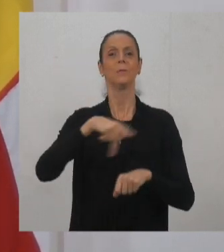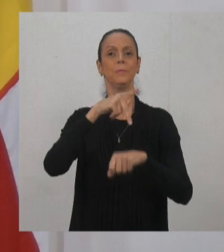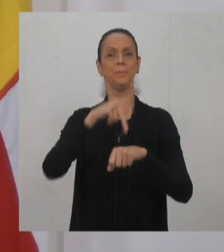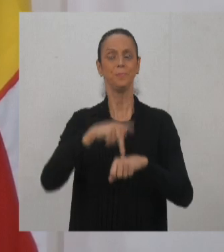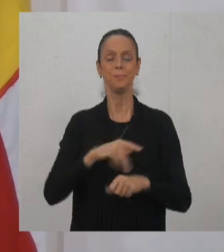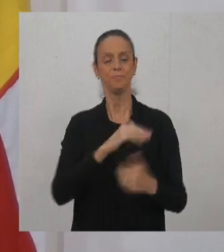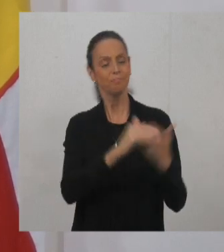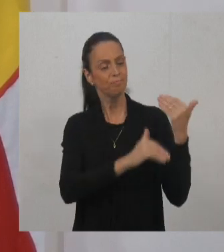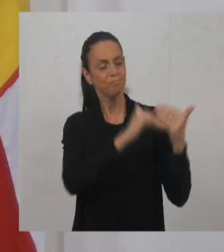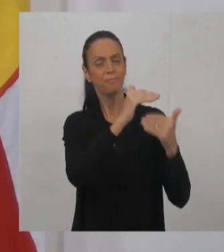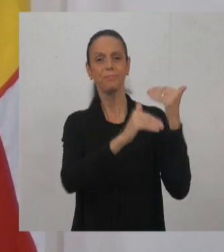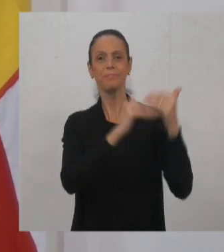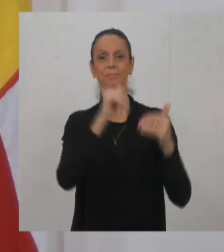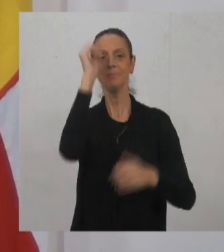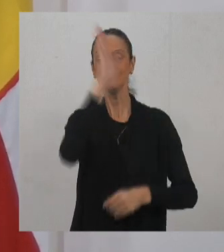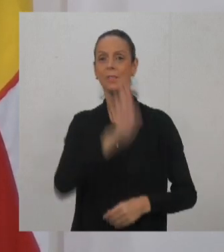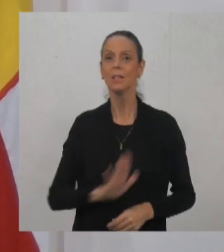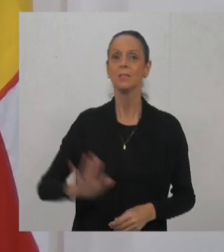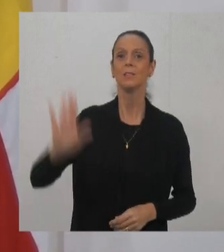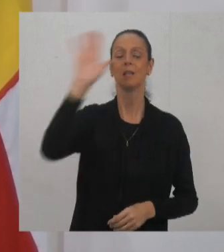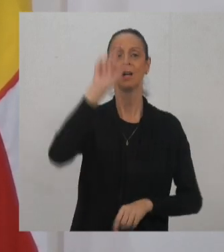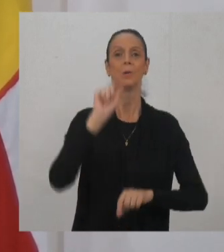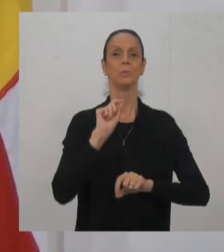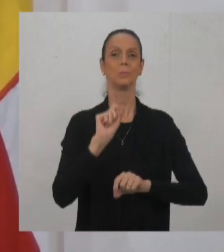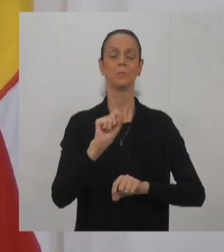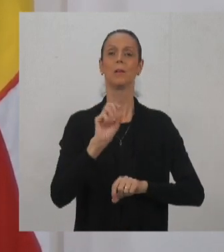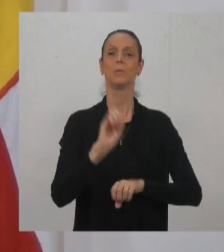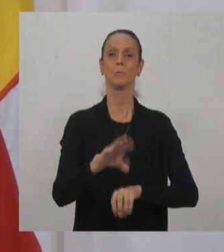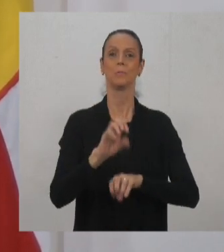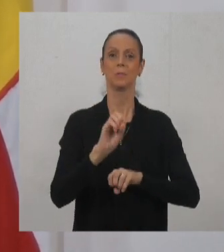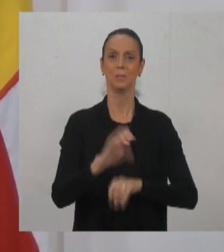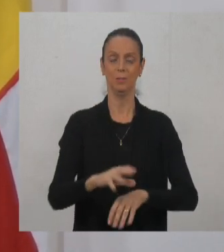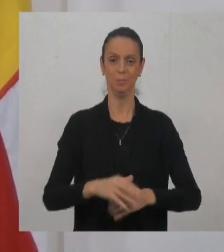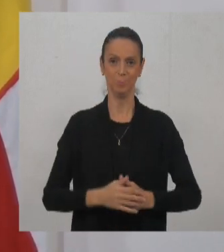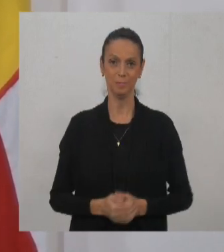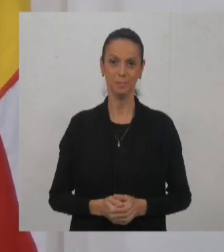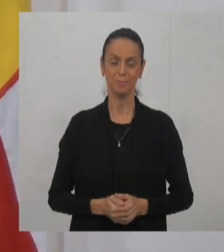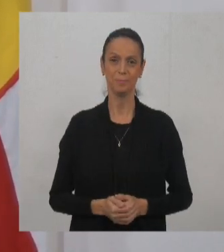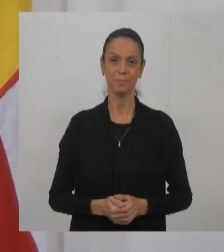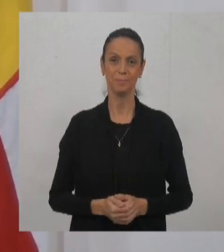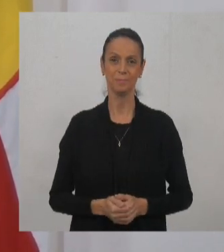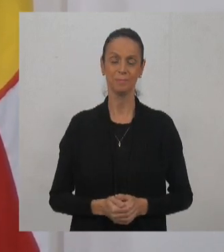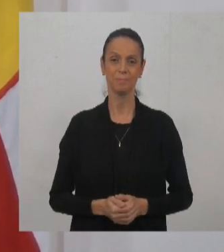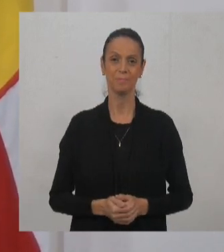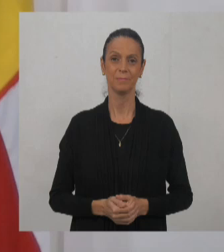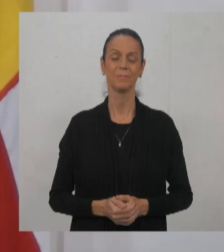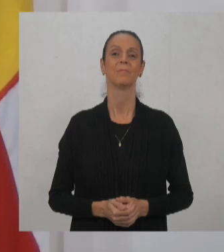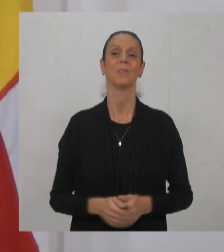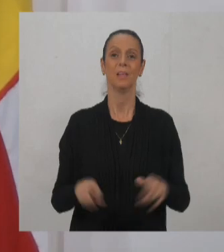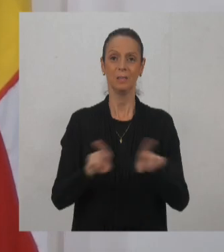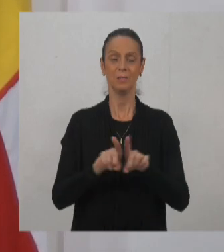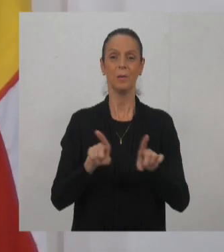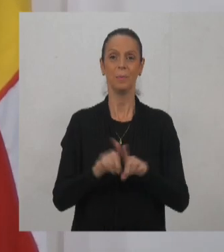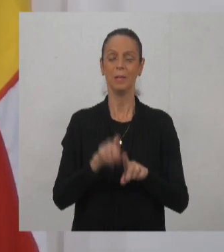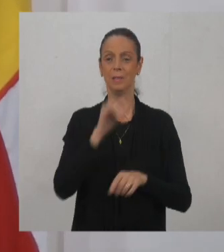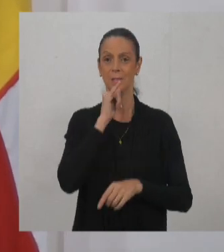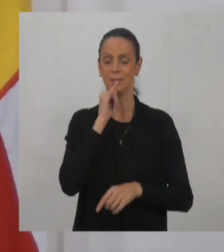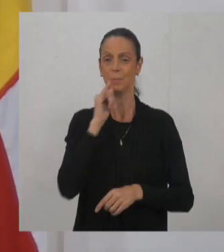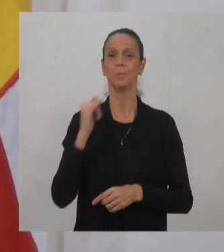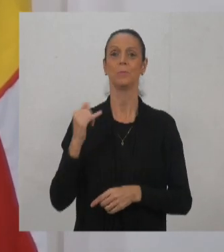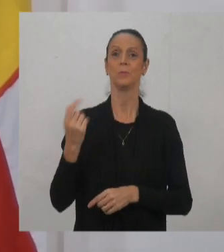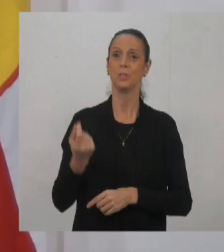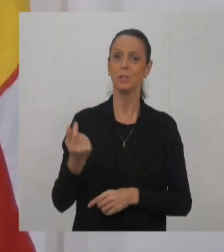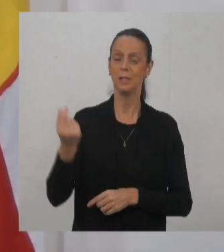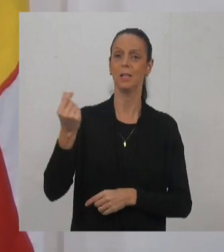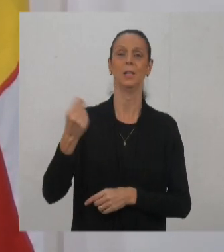pelo desenvolvimento nacional do ensino, para o qual as maiores liberalidades do Tesouro constituíram